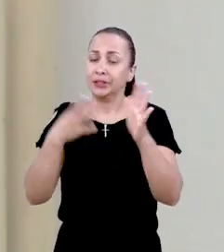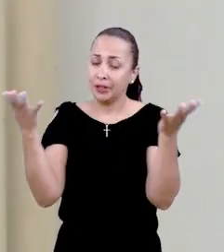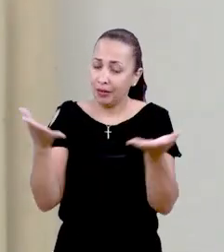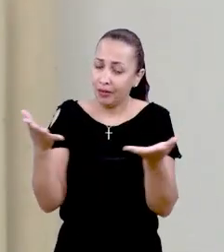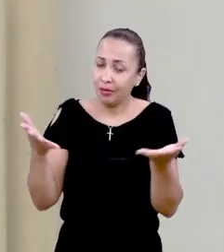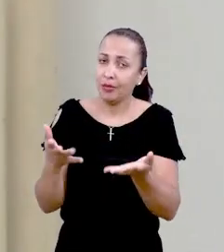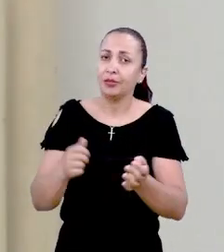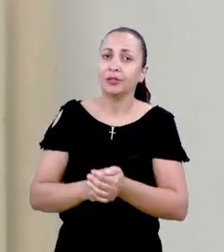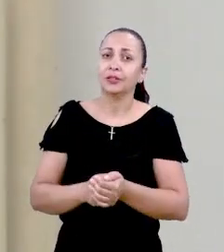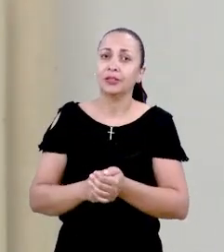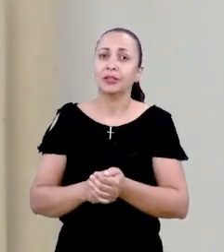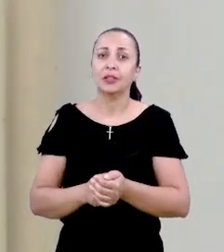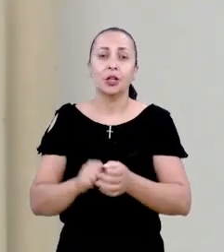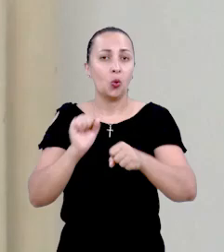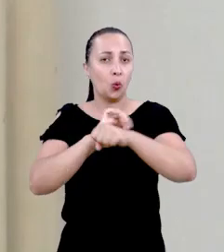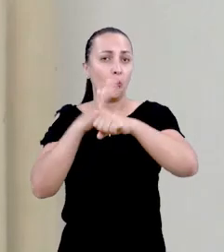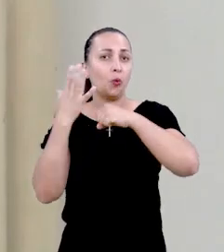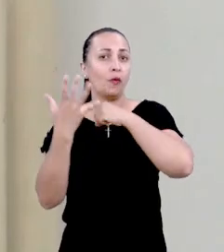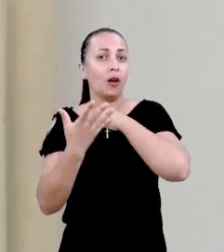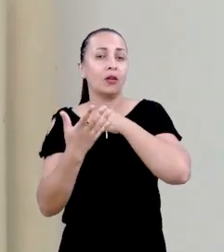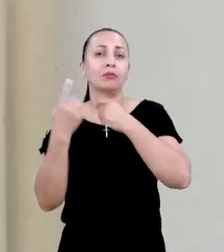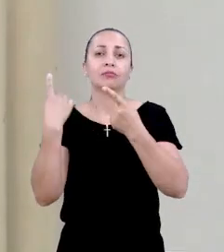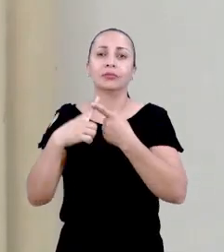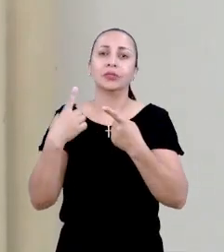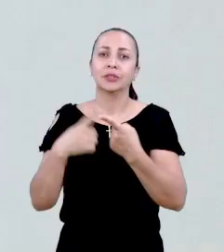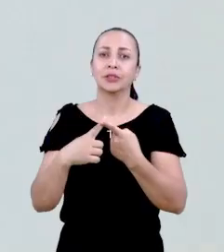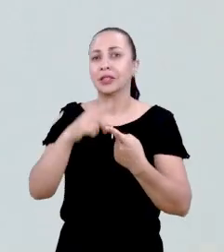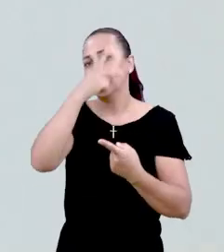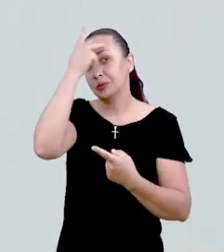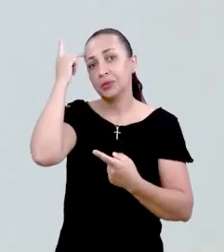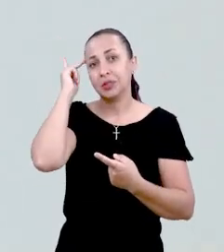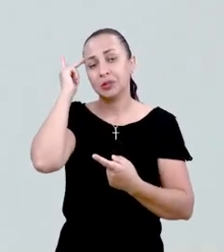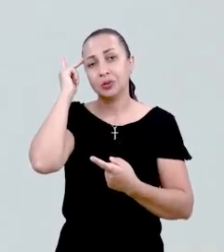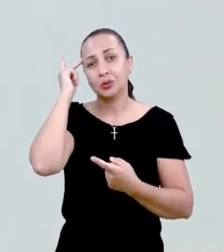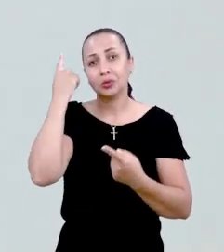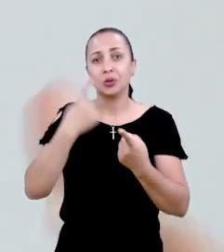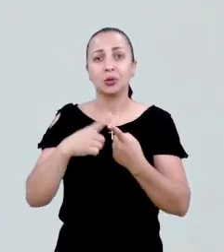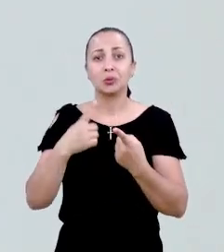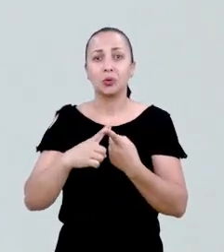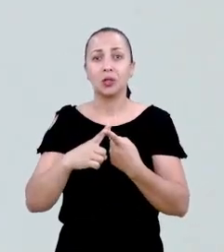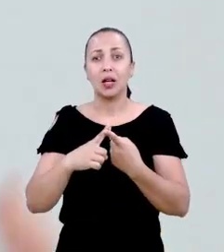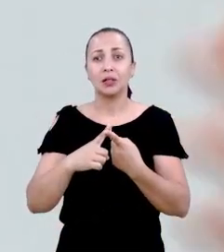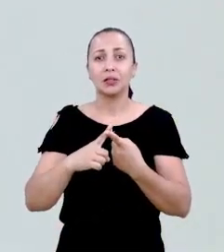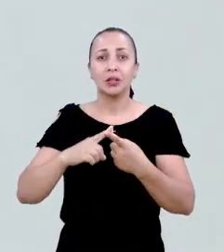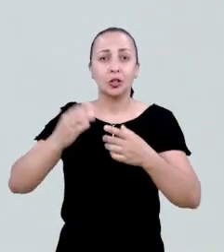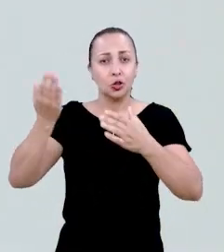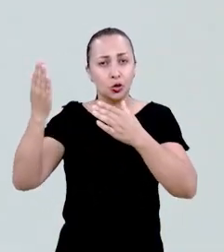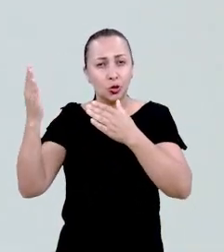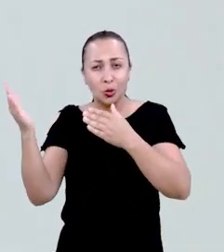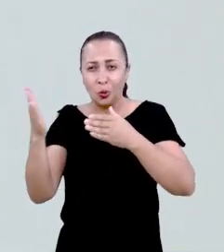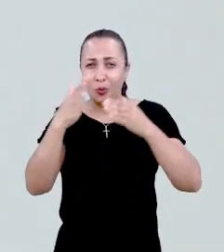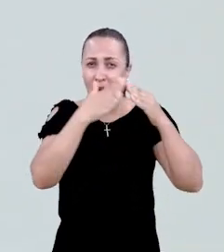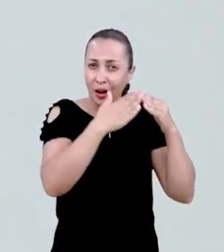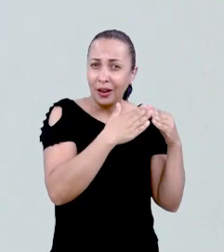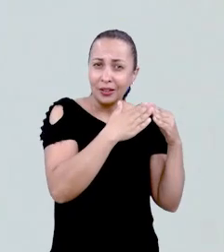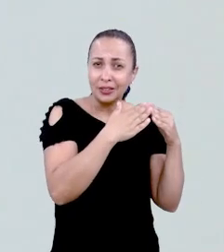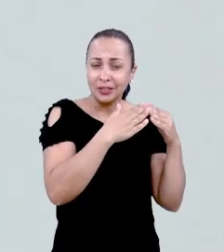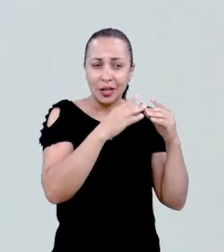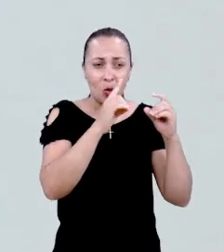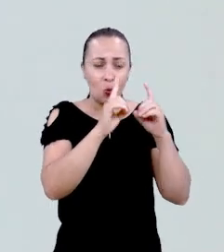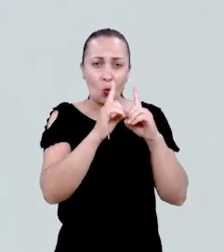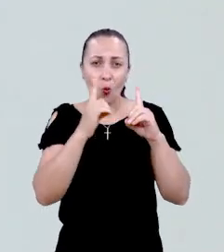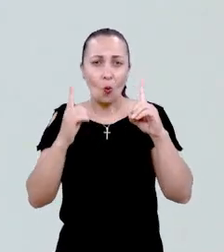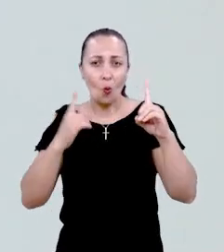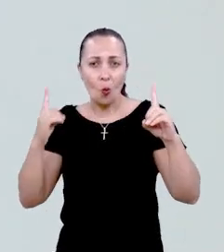enaltecido agora com a Covid, porque as pessoas, em função da reclusão, da ansiedade, etc.,